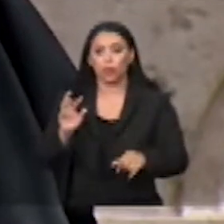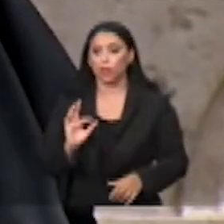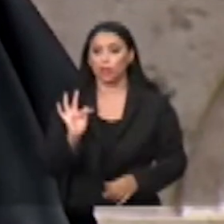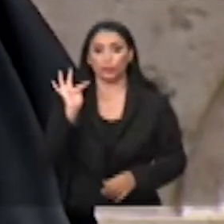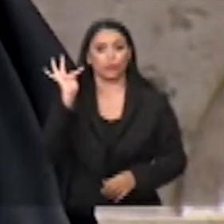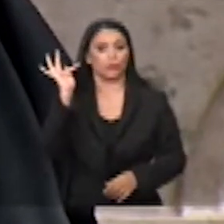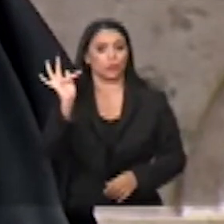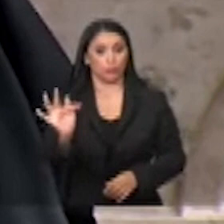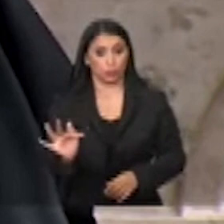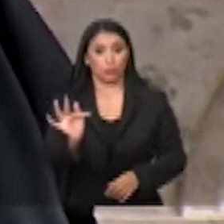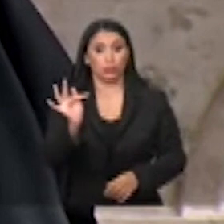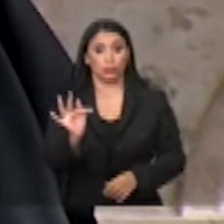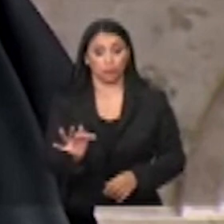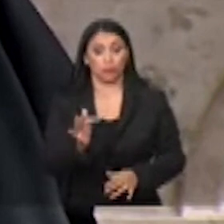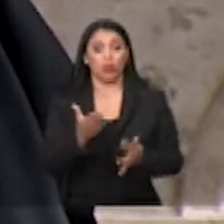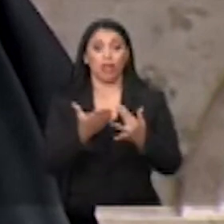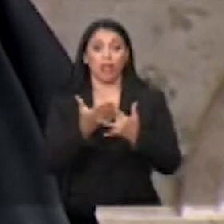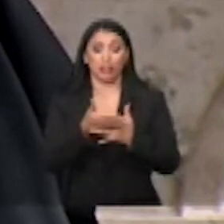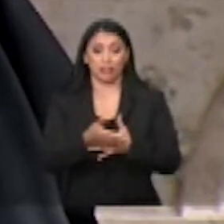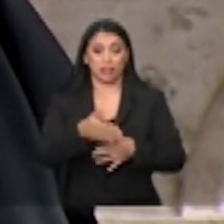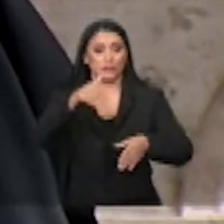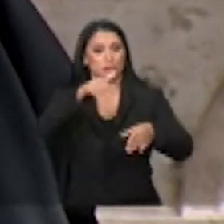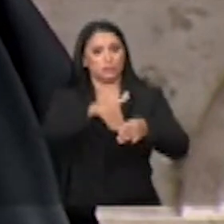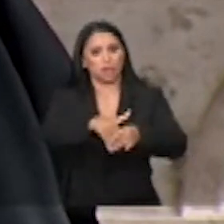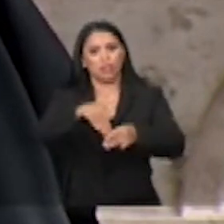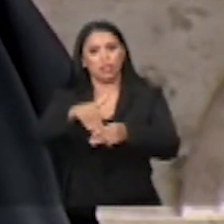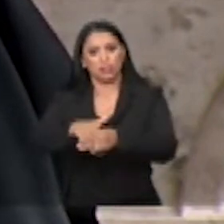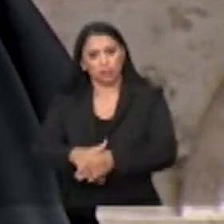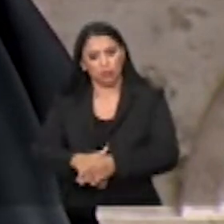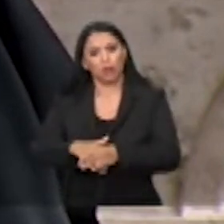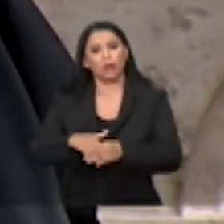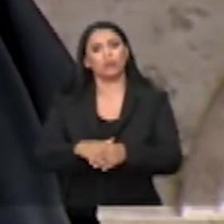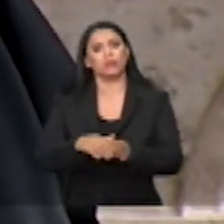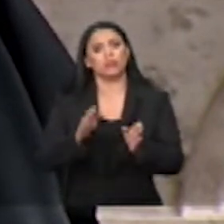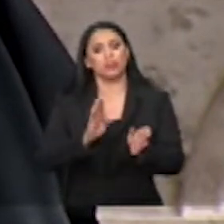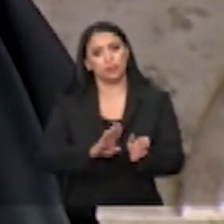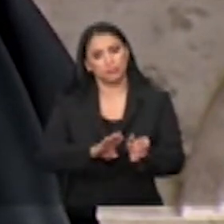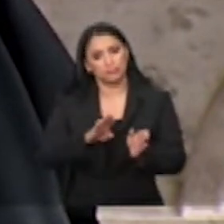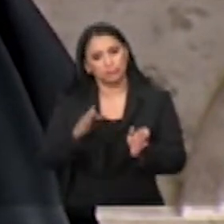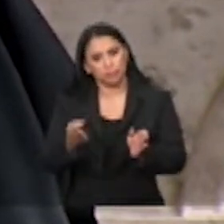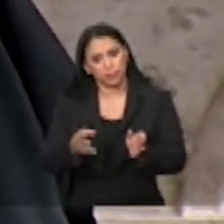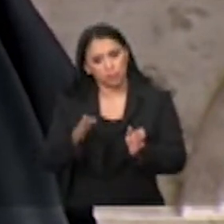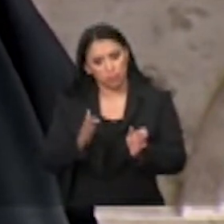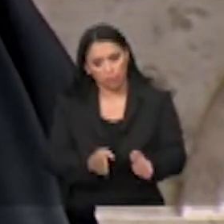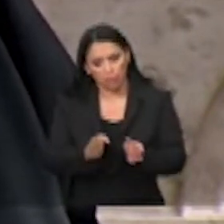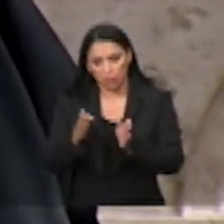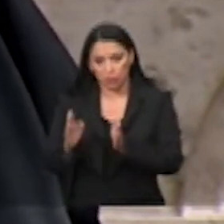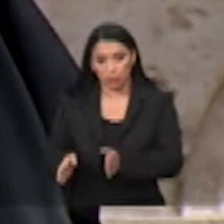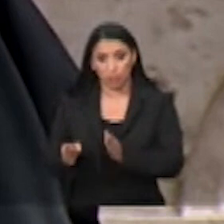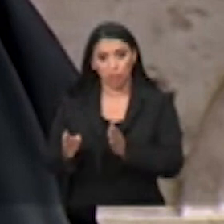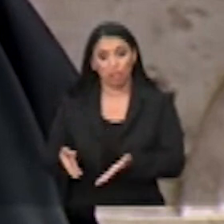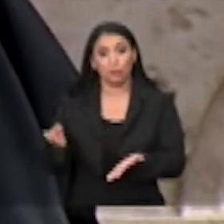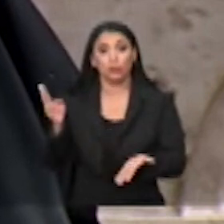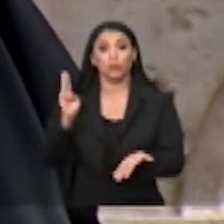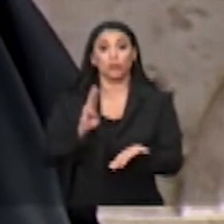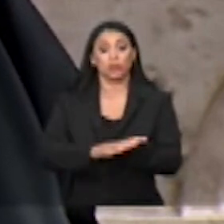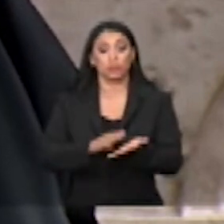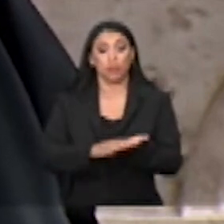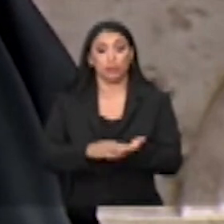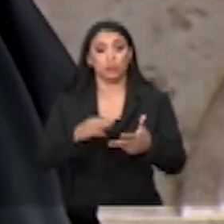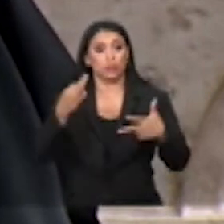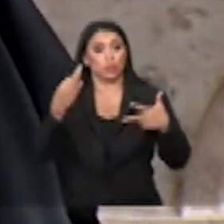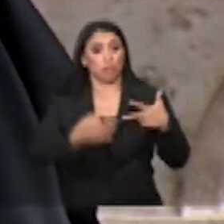destinos, por meios de eleições periódicas, legítimas, dos membros dos poderes executivo